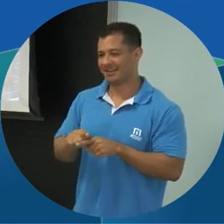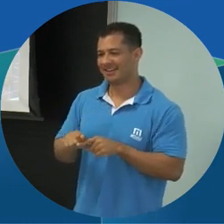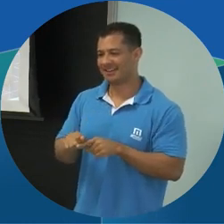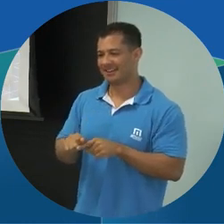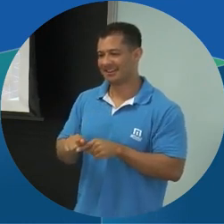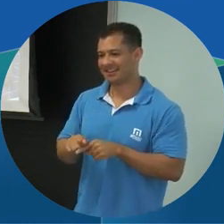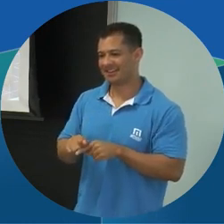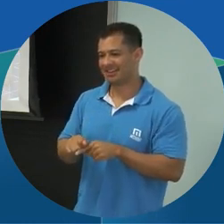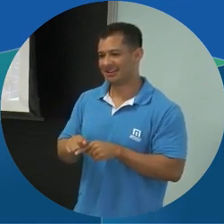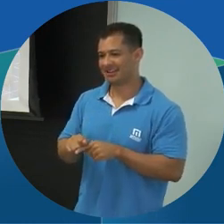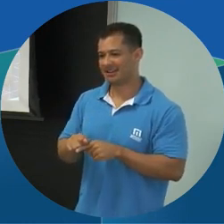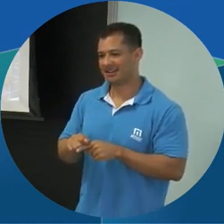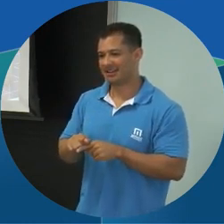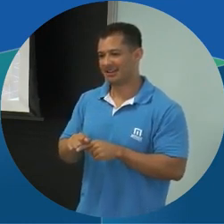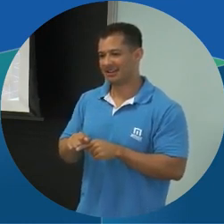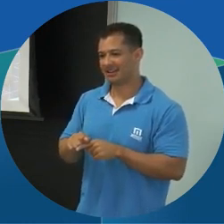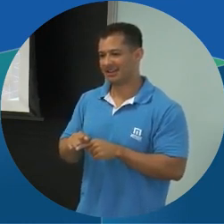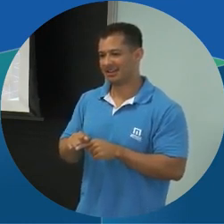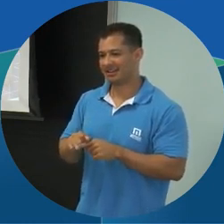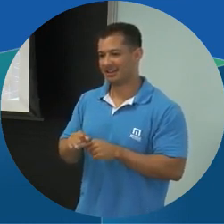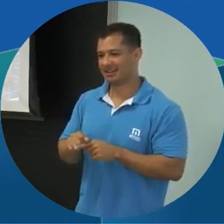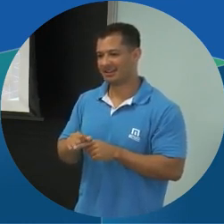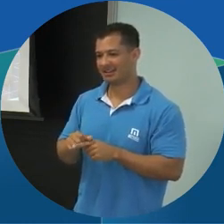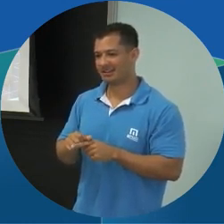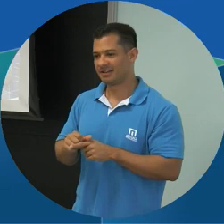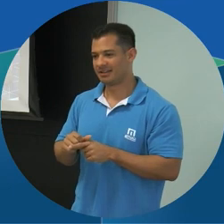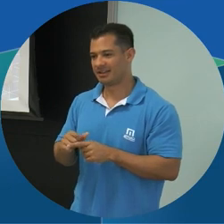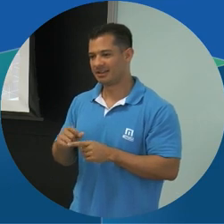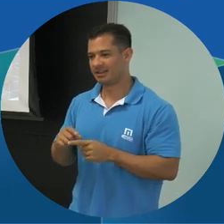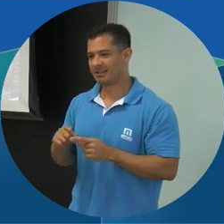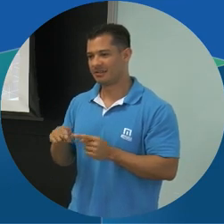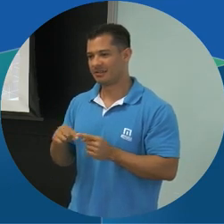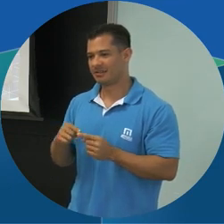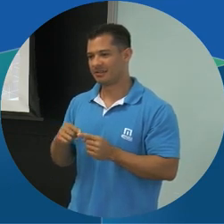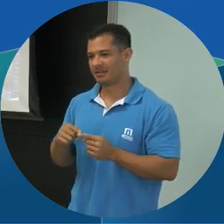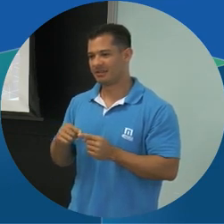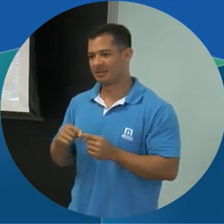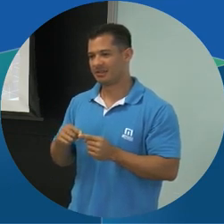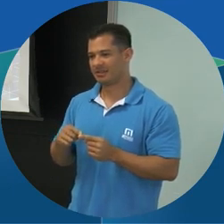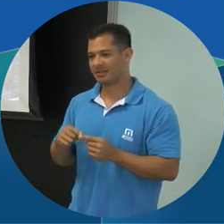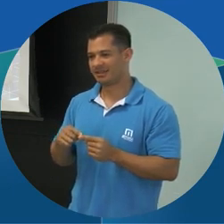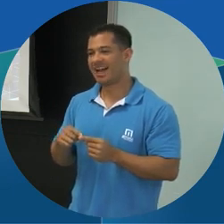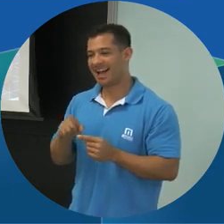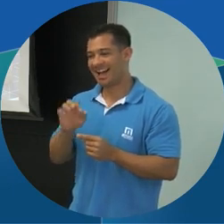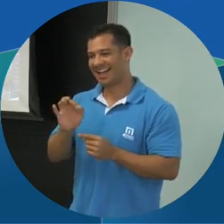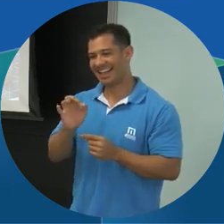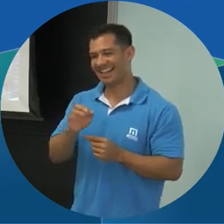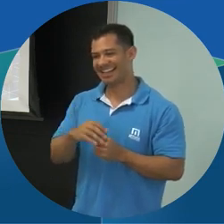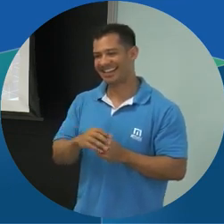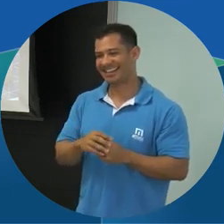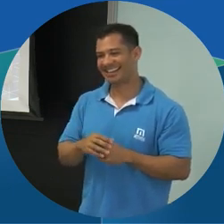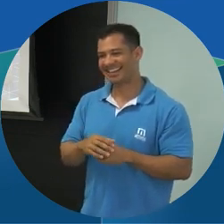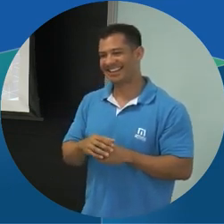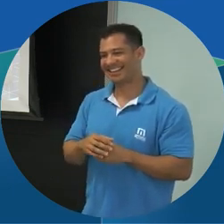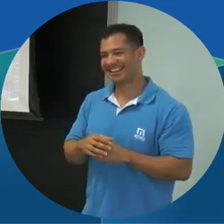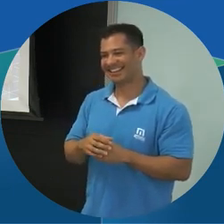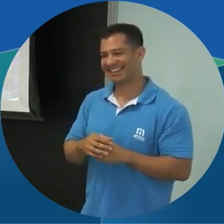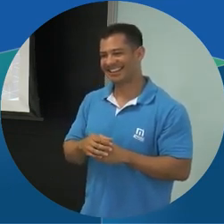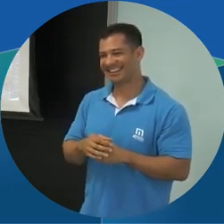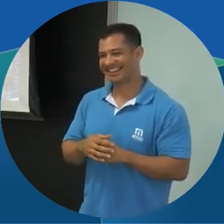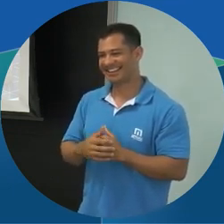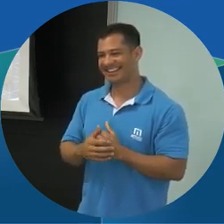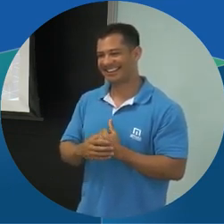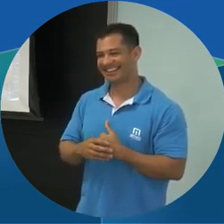emulsão asfálticas, a gente consegue também aplicar a questão da hidrodemolição também, muito também em juntas de